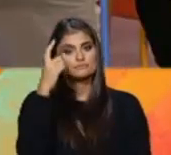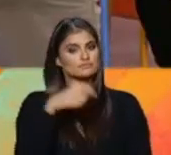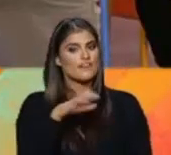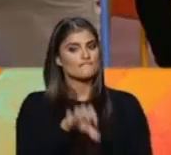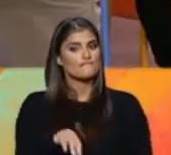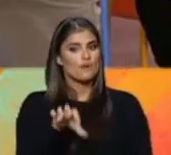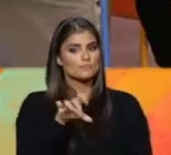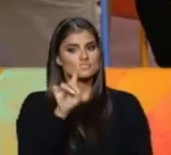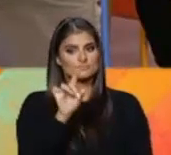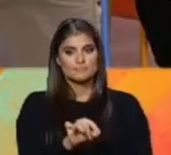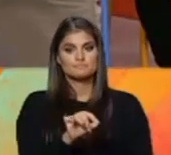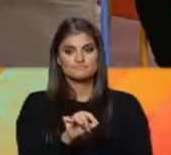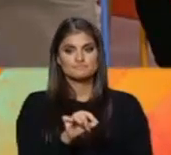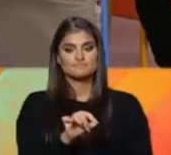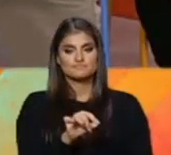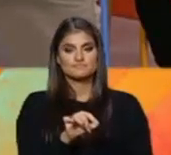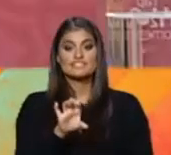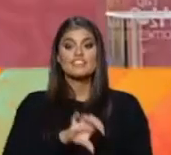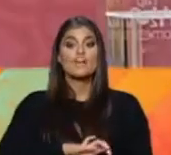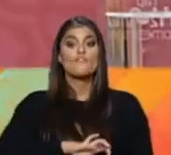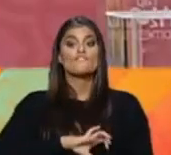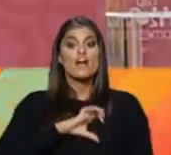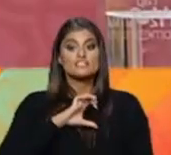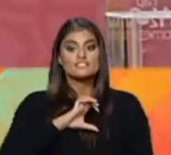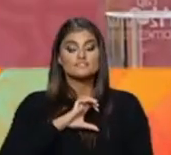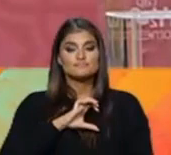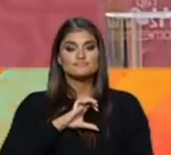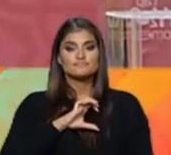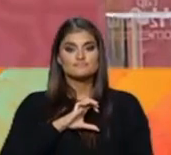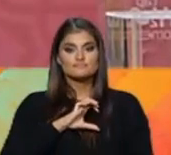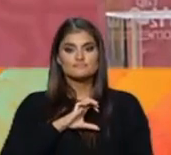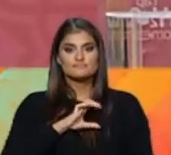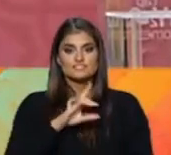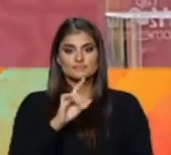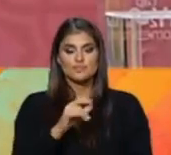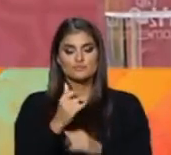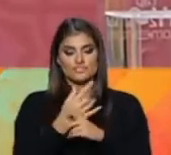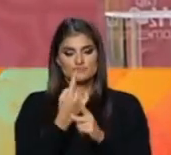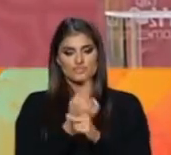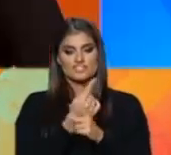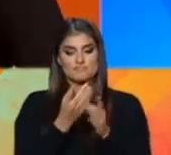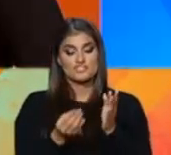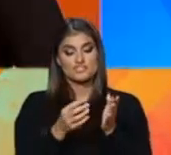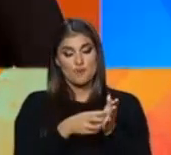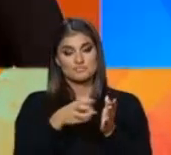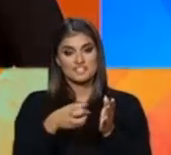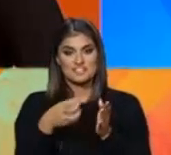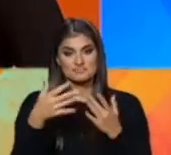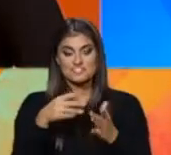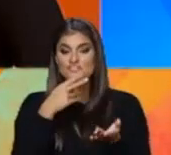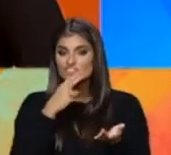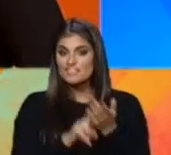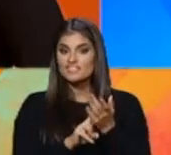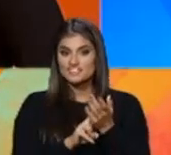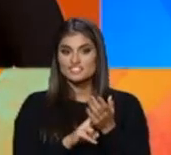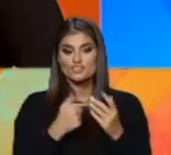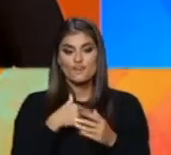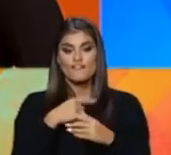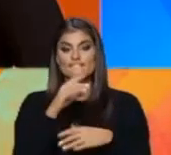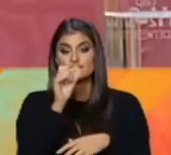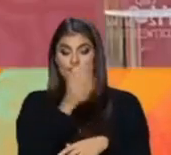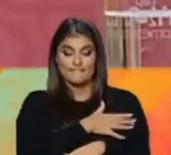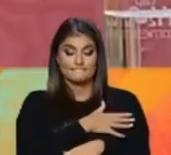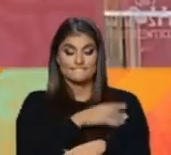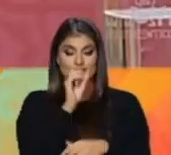e mais não sei o quê. Portanto, e da confiança, e da, enfim, de outras coisas mais complicadas, mas a verdade é que adorei a desgarrada,